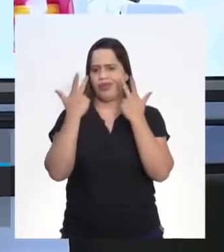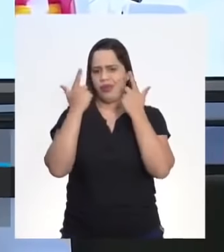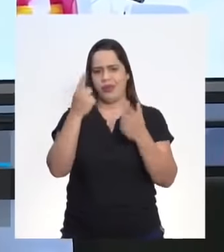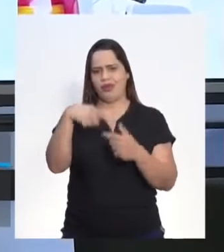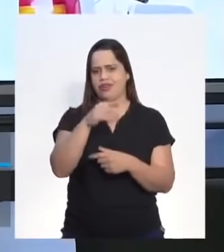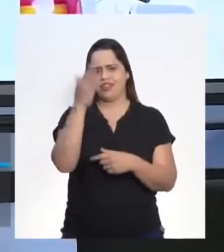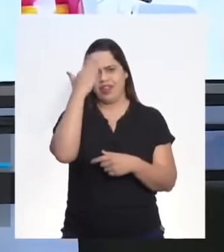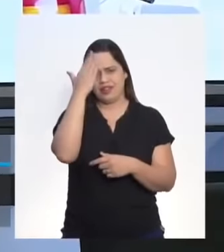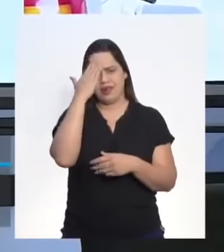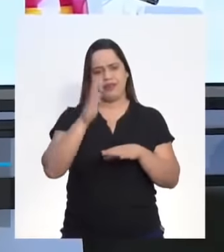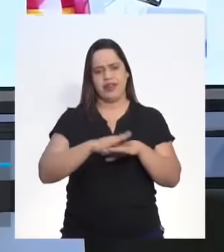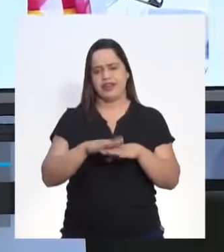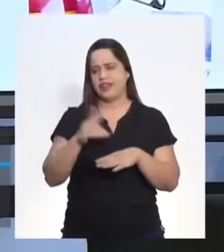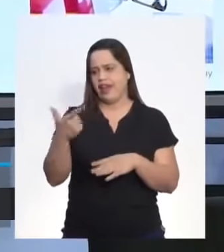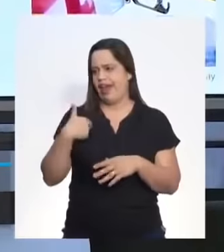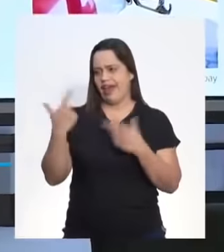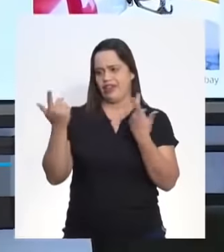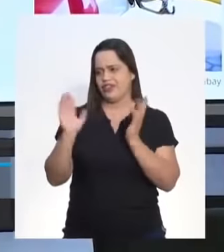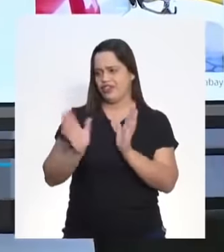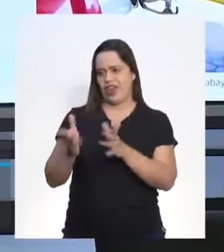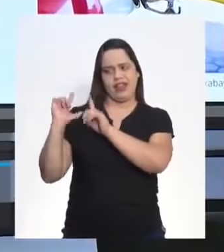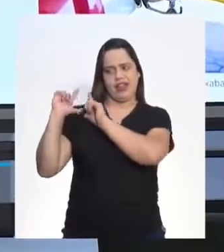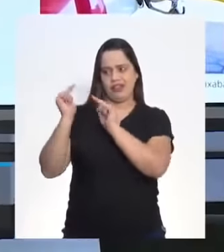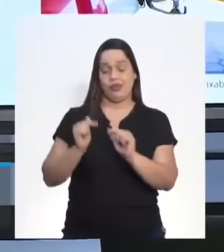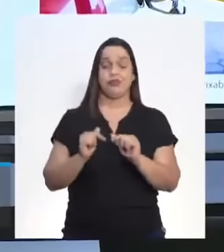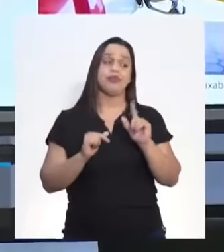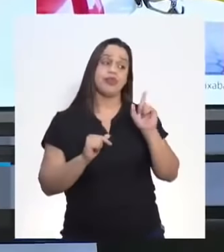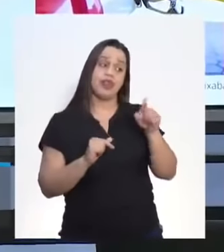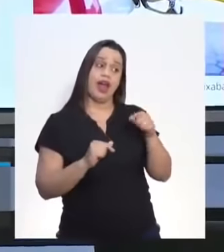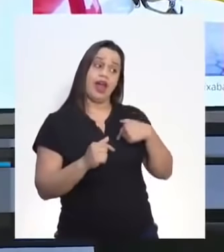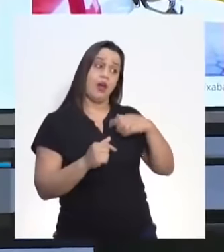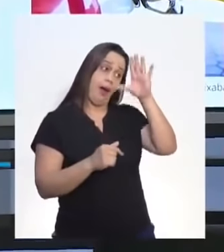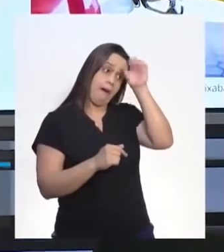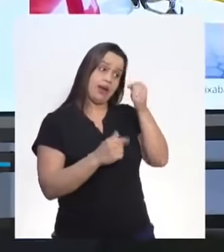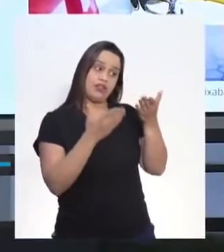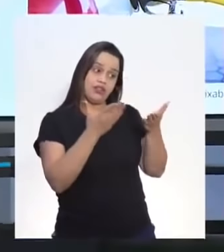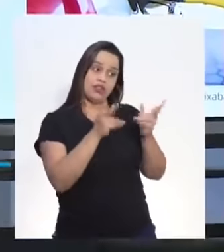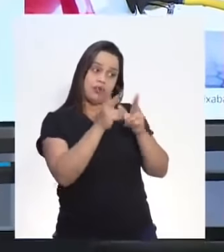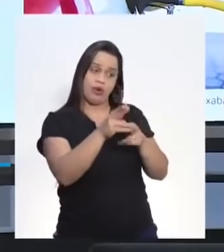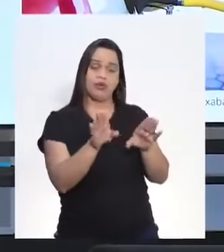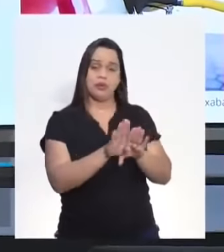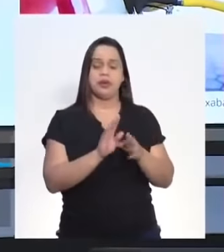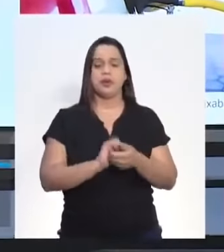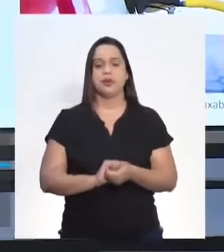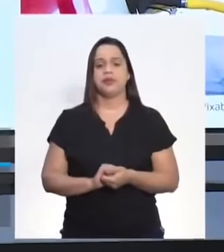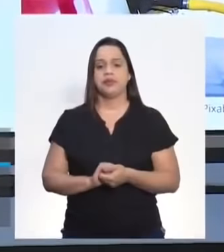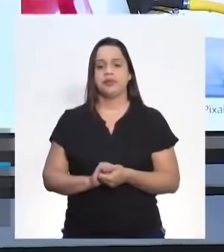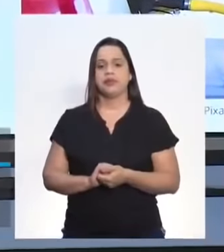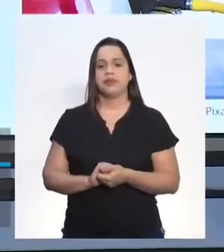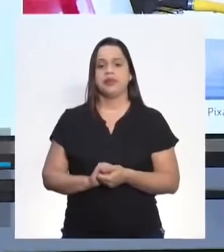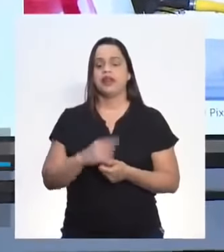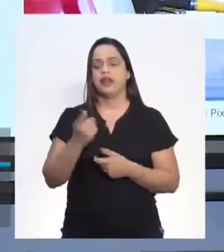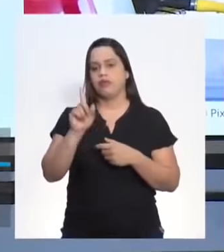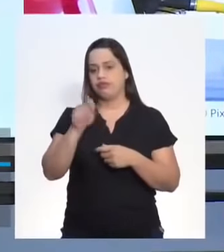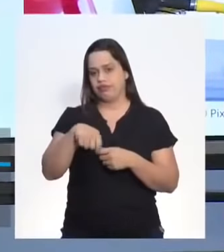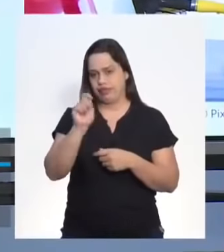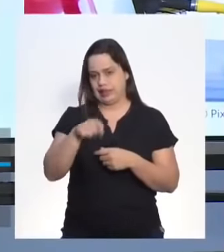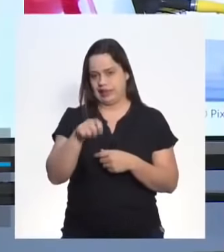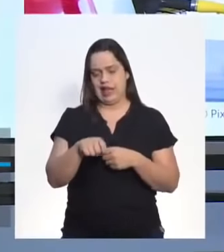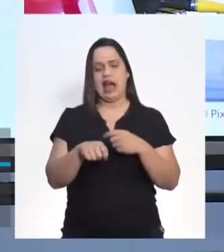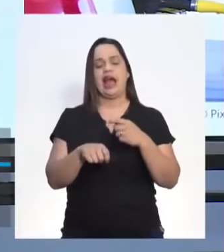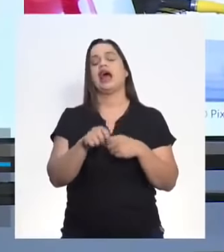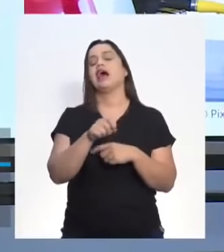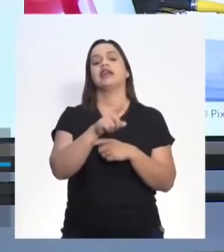uma subtração, né, Jonas? Eu aprendi desse jeito. Eu também, né? Então, aqui é possível, 10 menos 7, teremos